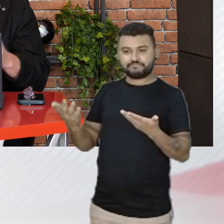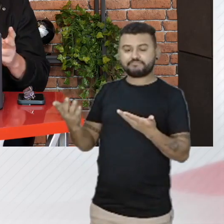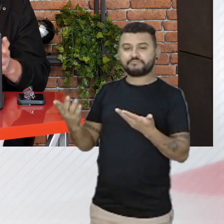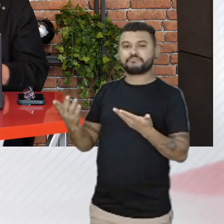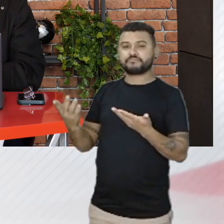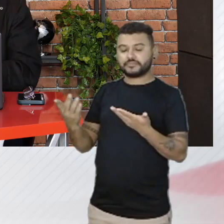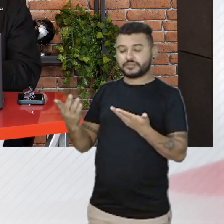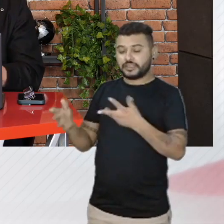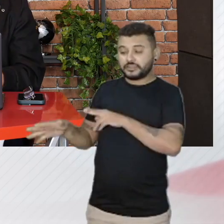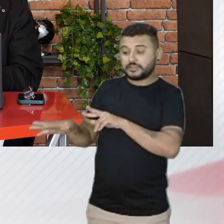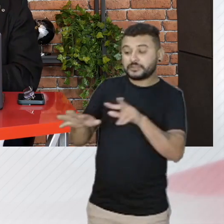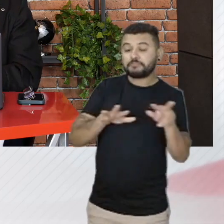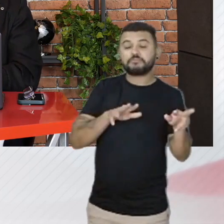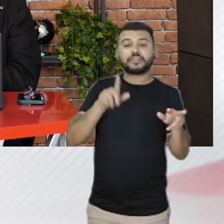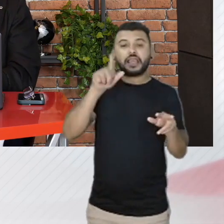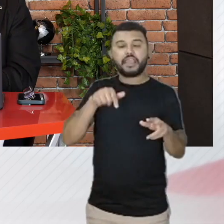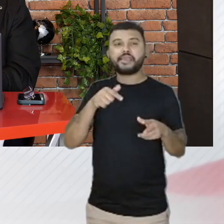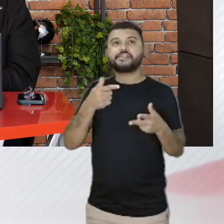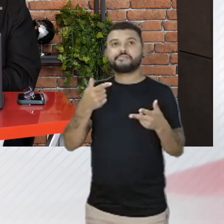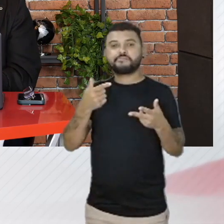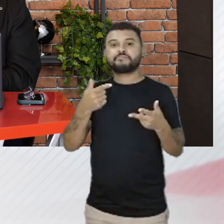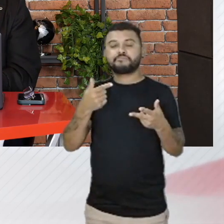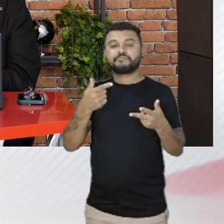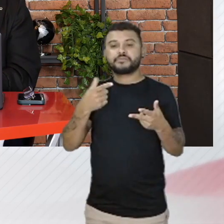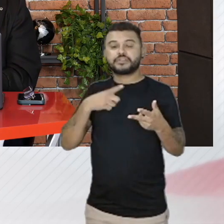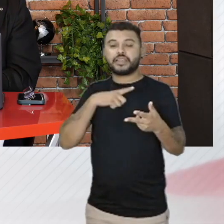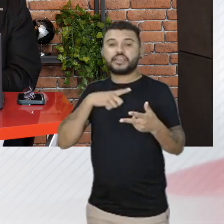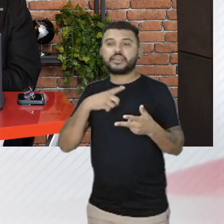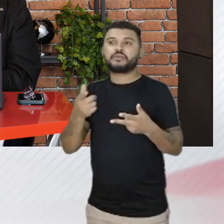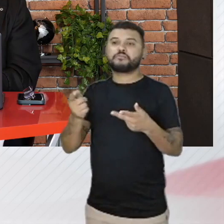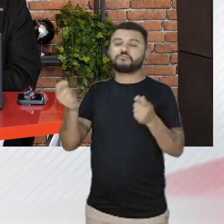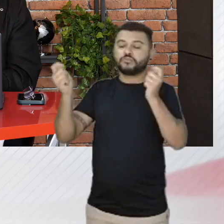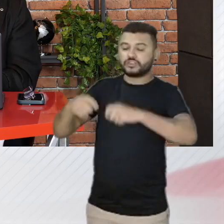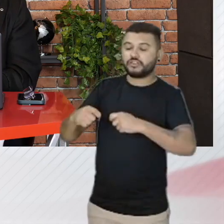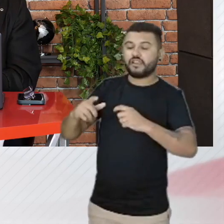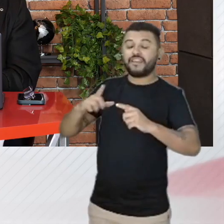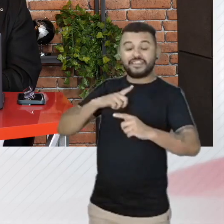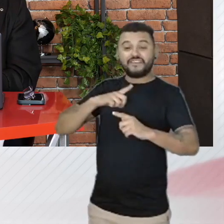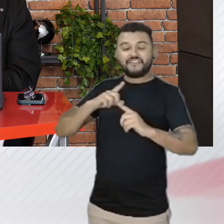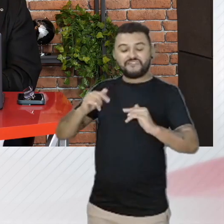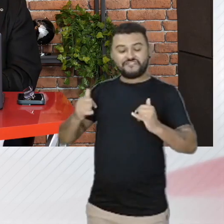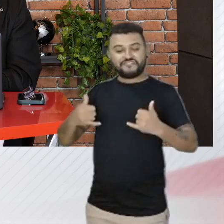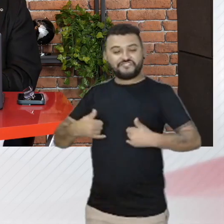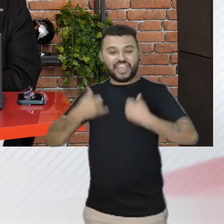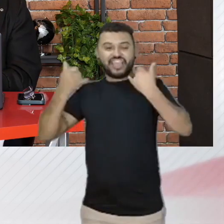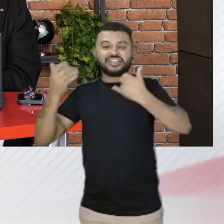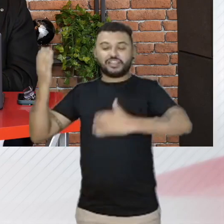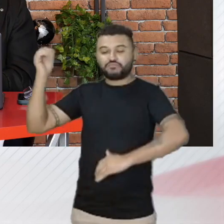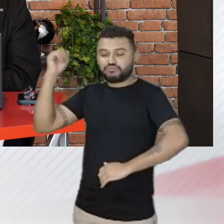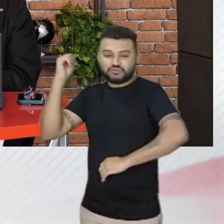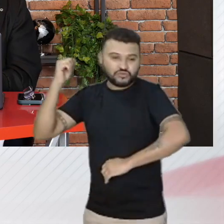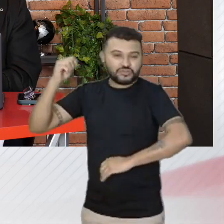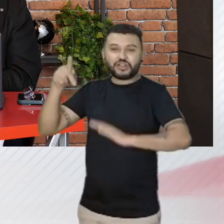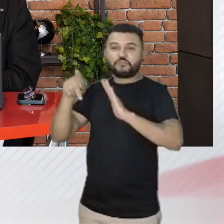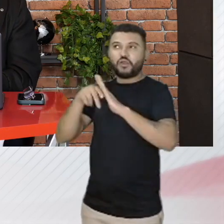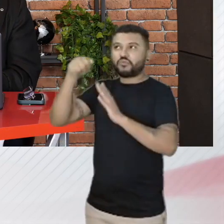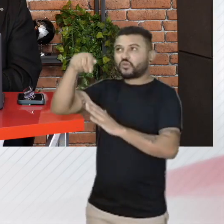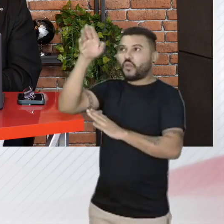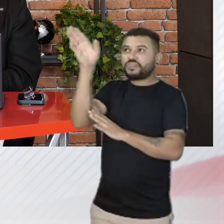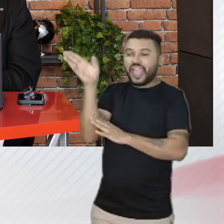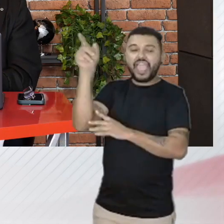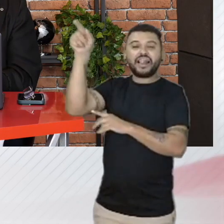é uma semana que ainda tem as festas juninas, é uma coisa muito forte, principalmente no Nordeste brasileiro, no norte do